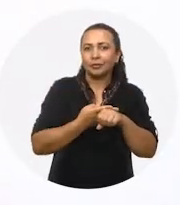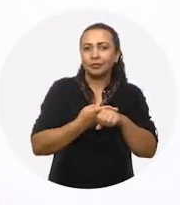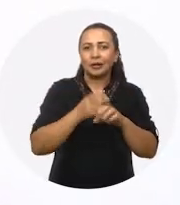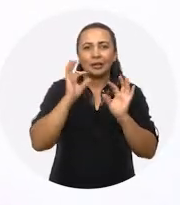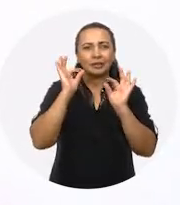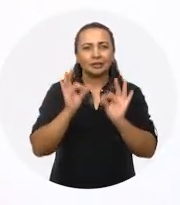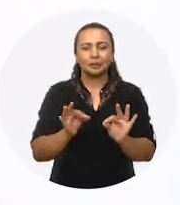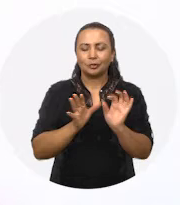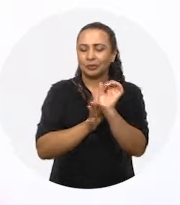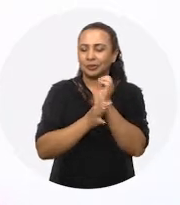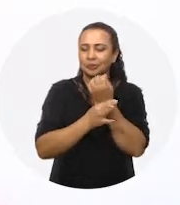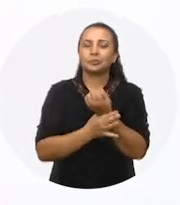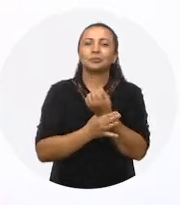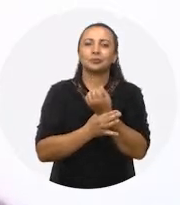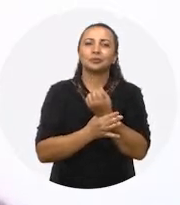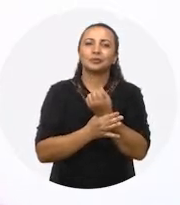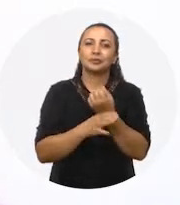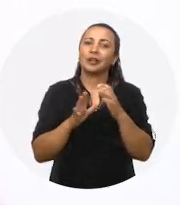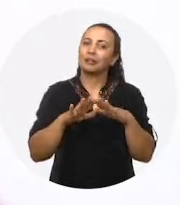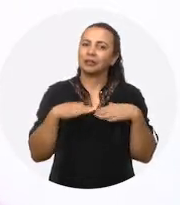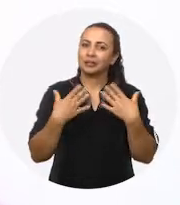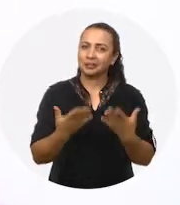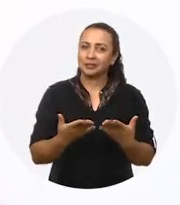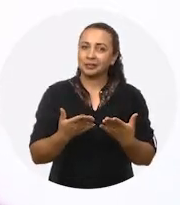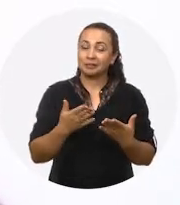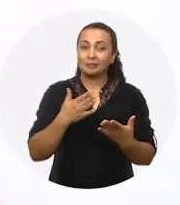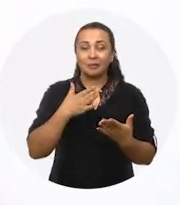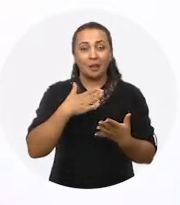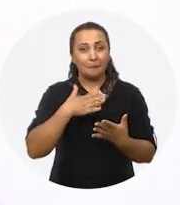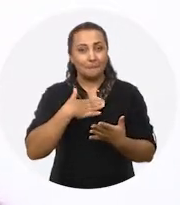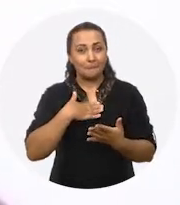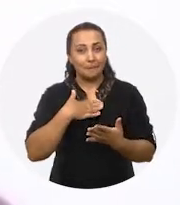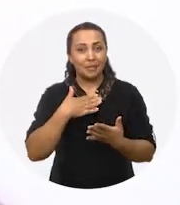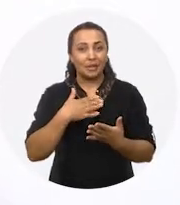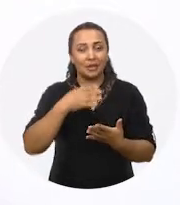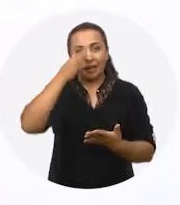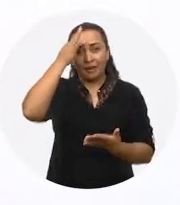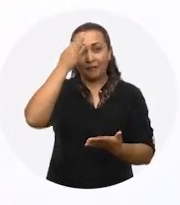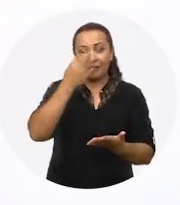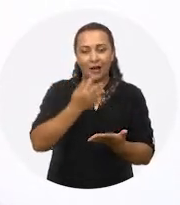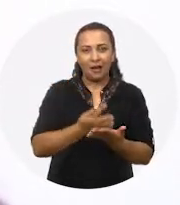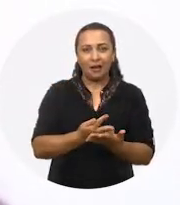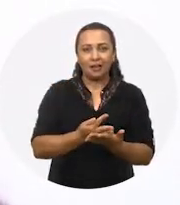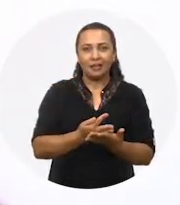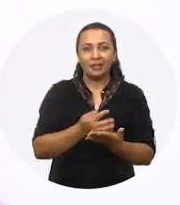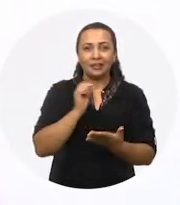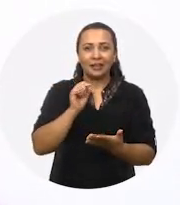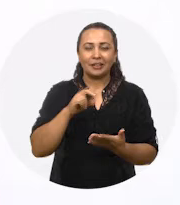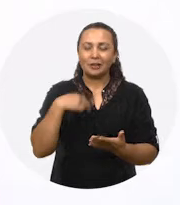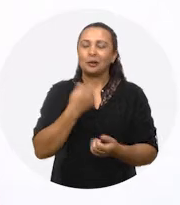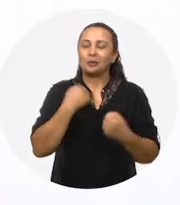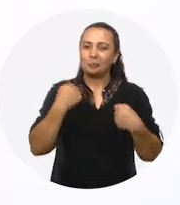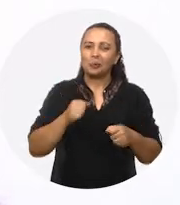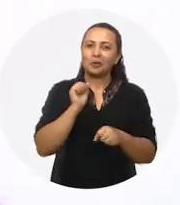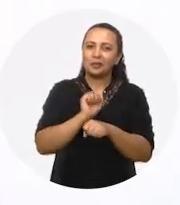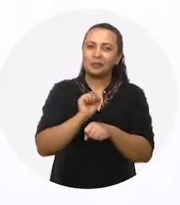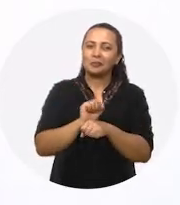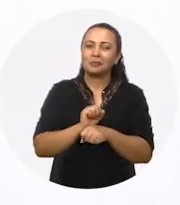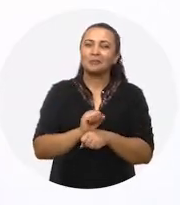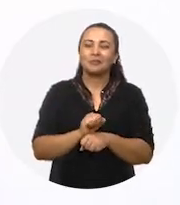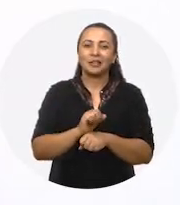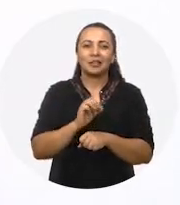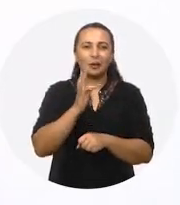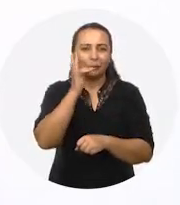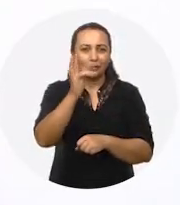mostrou realmente eficiente e segura, né? Então, a minha confiança é que a gente pode realmente esperar